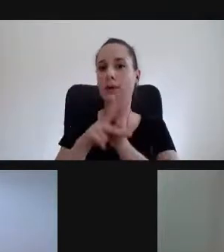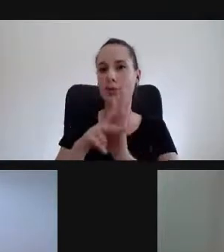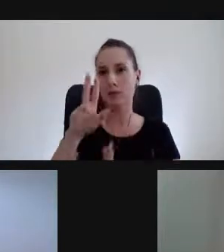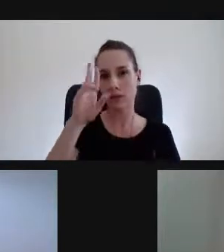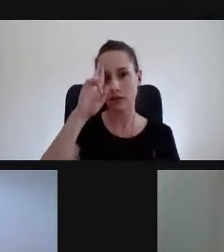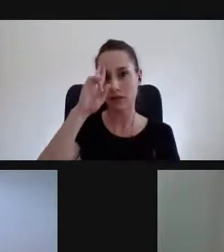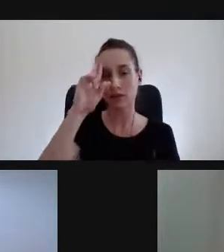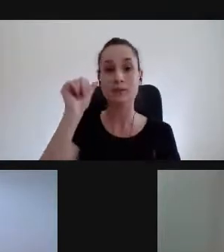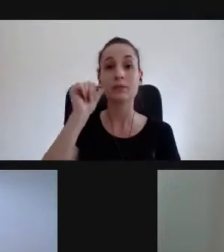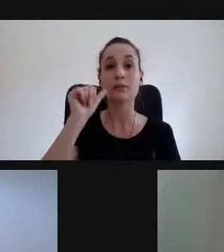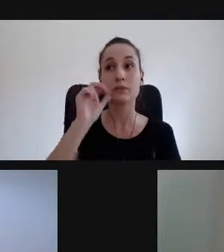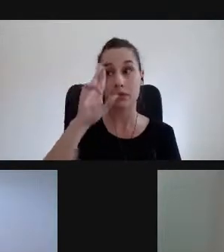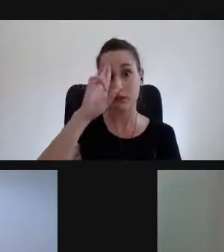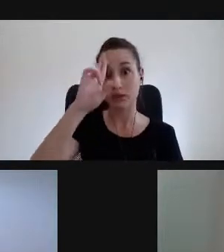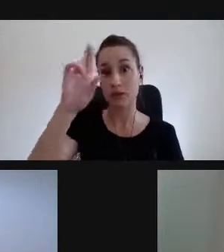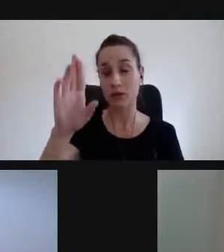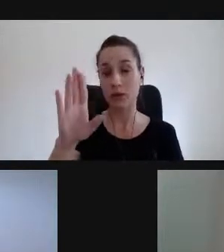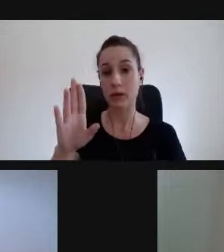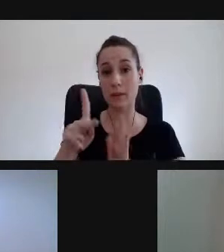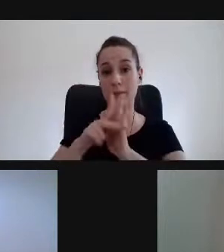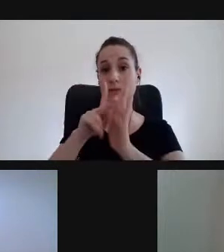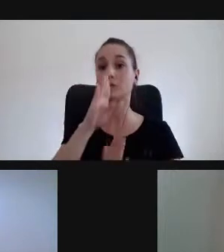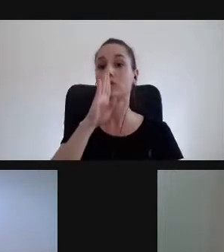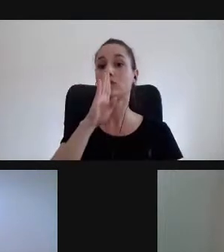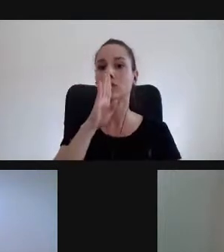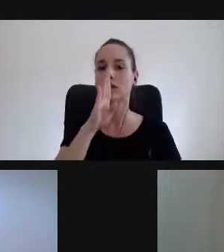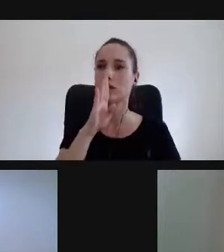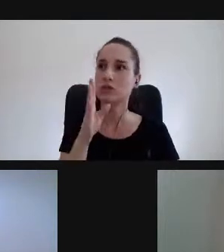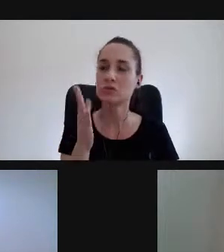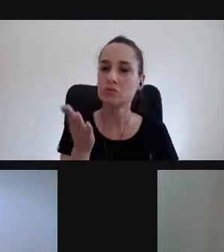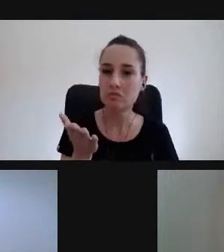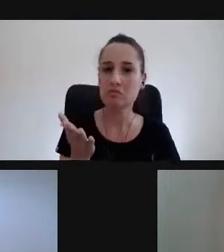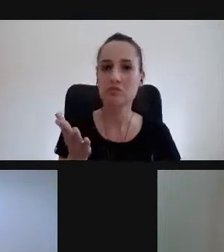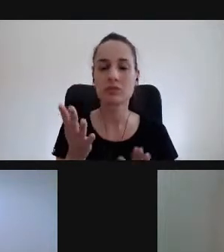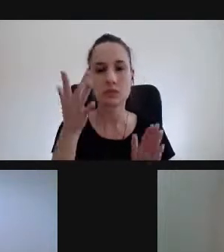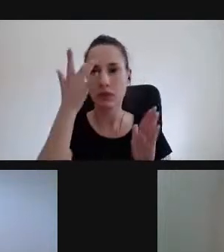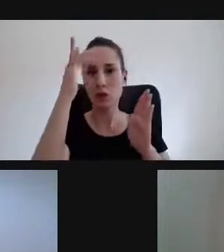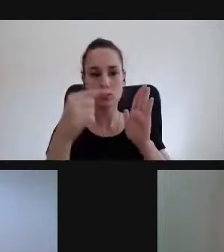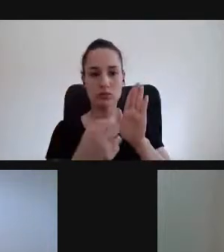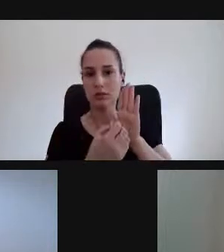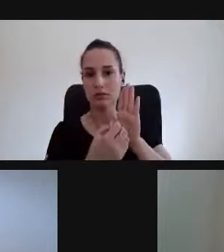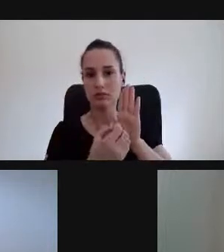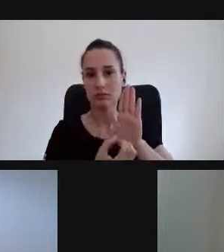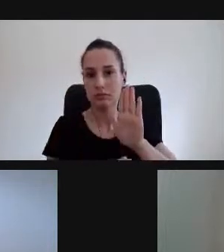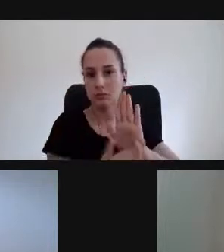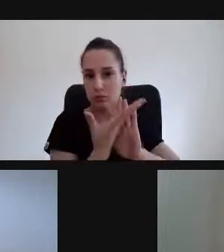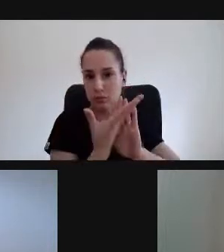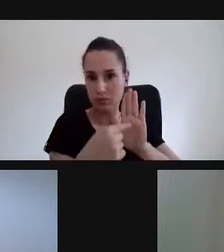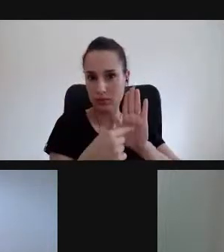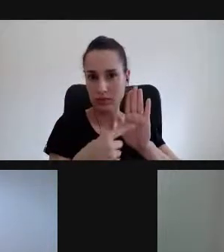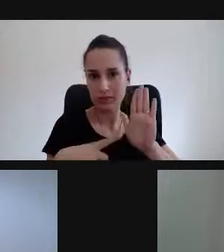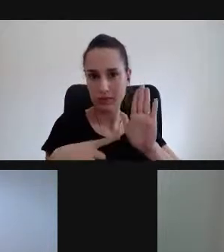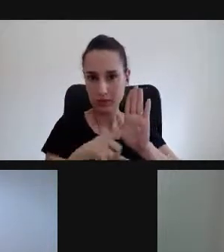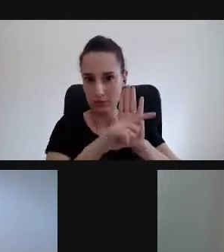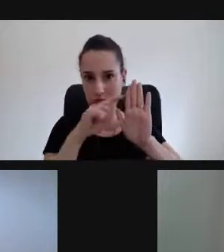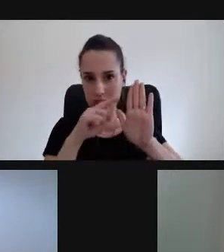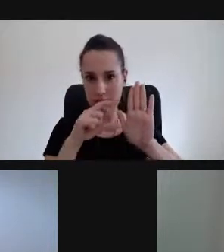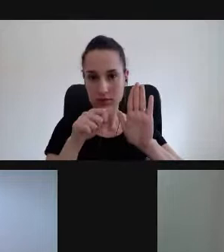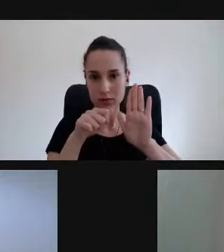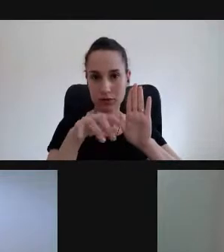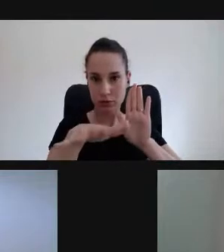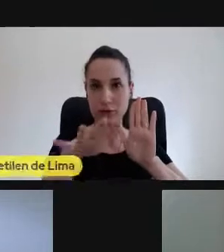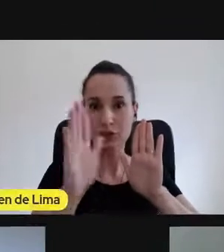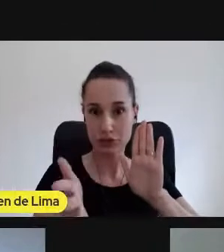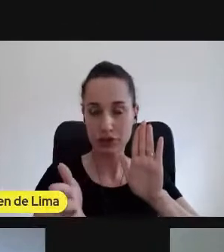algum motivo nessa edição, mas eu sinto que nesse trecho ele consegue usar